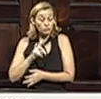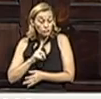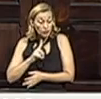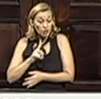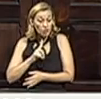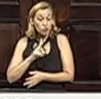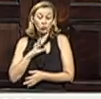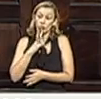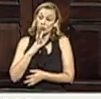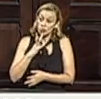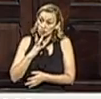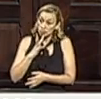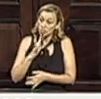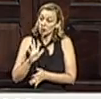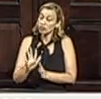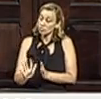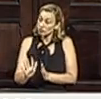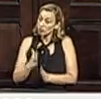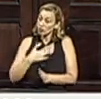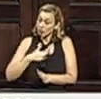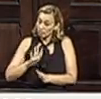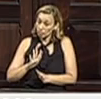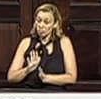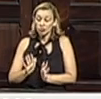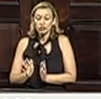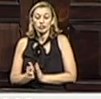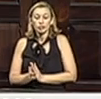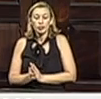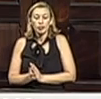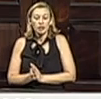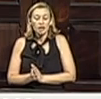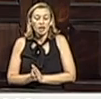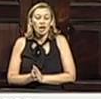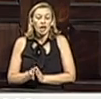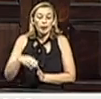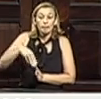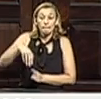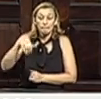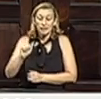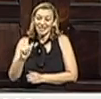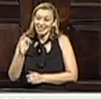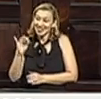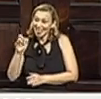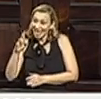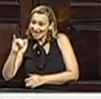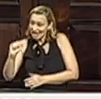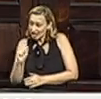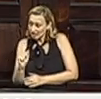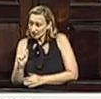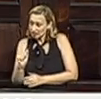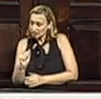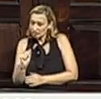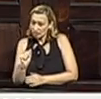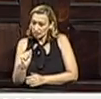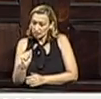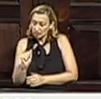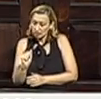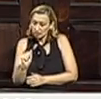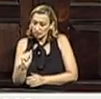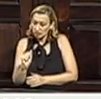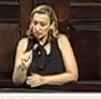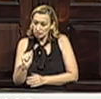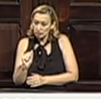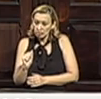do nosso secretário-geral da mesa, Marquinhos. A matéria foi votada